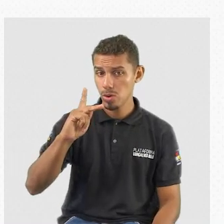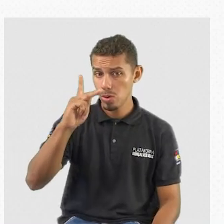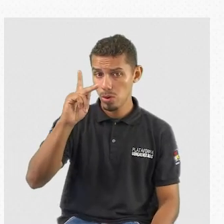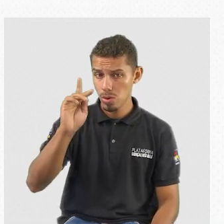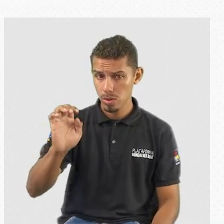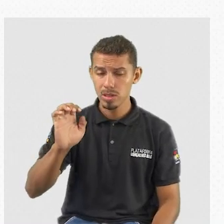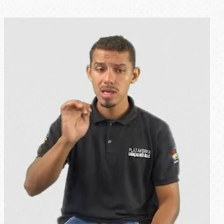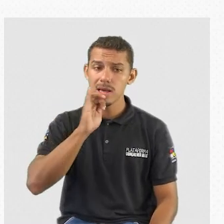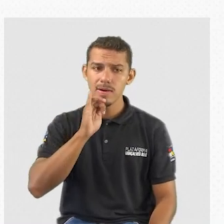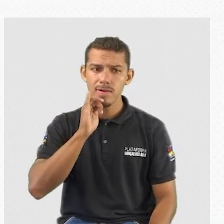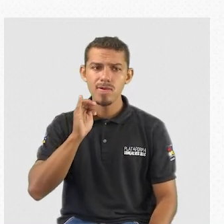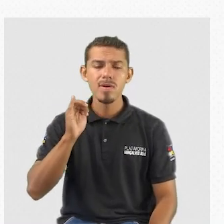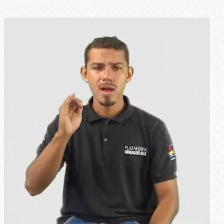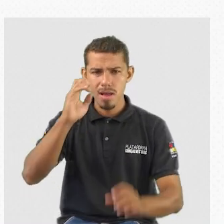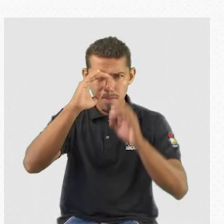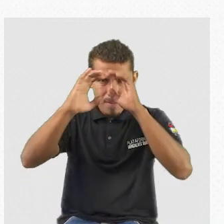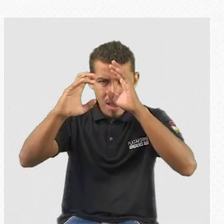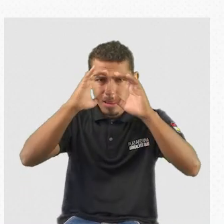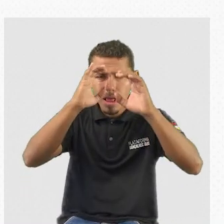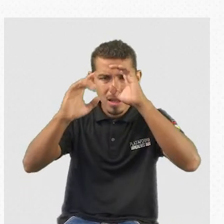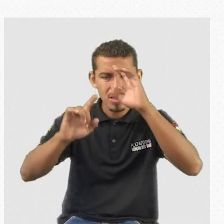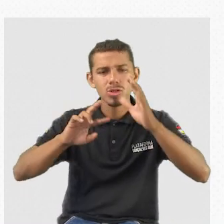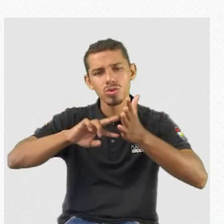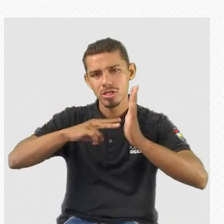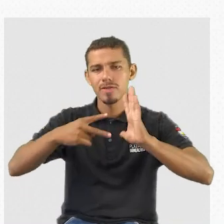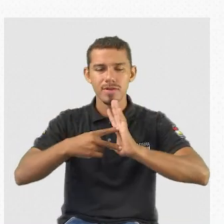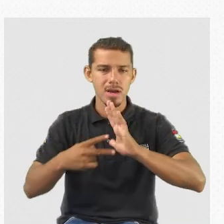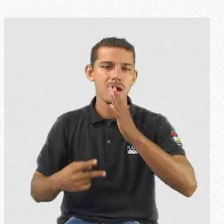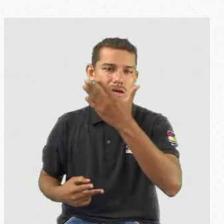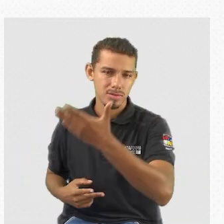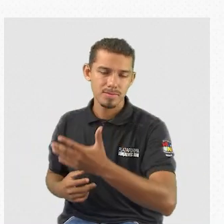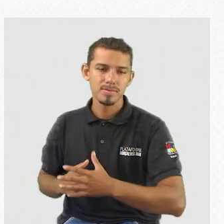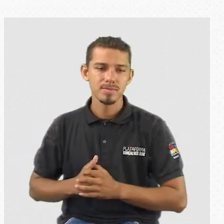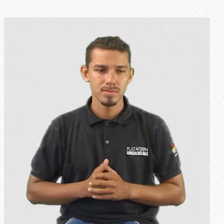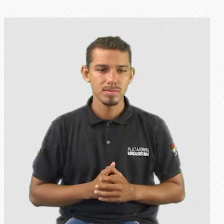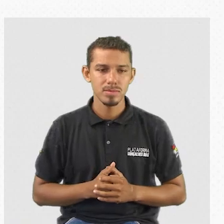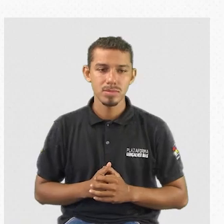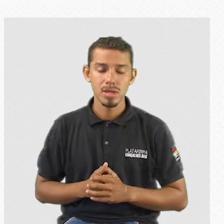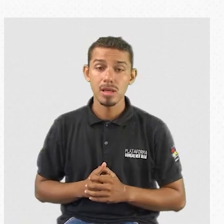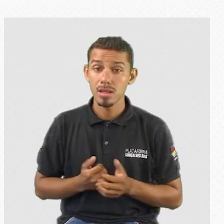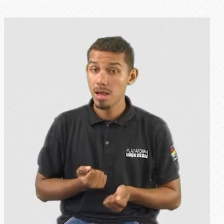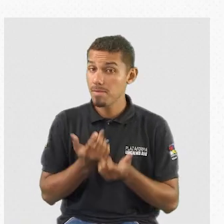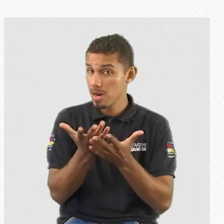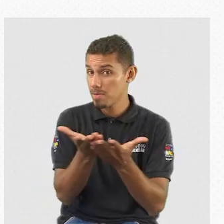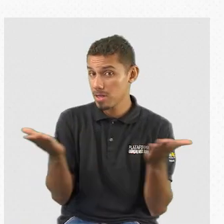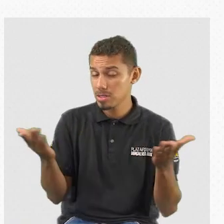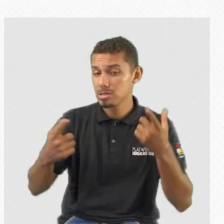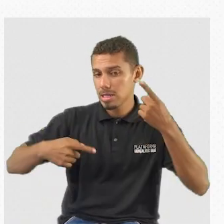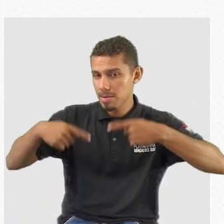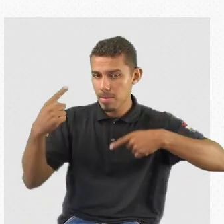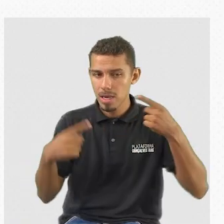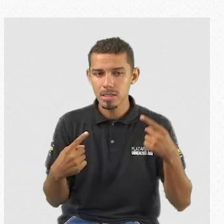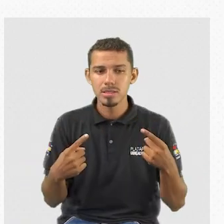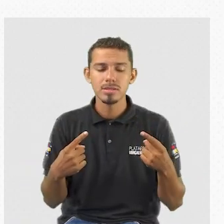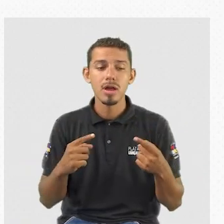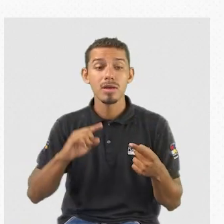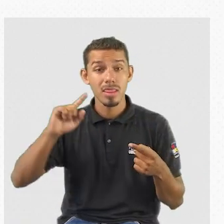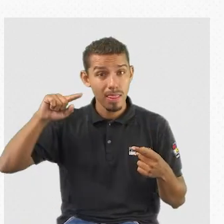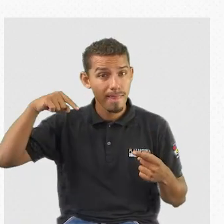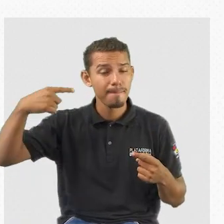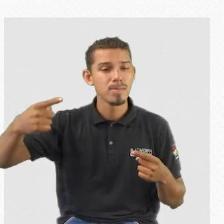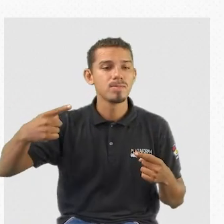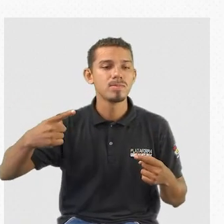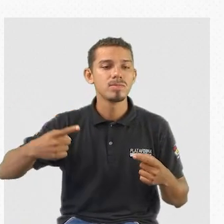ele inaugura uma visão mentalista do significado, né? E aí ele está preparando o terreno para debates que vão vir